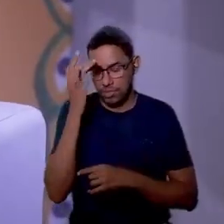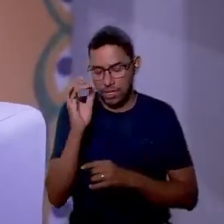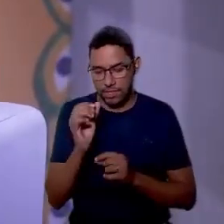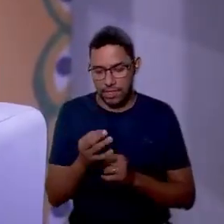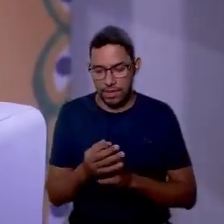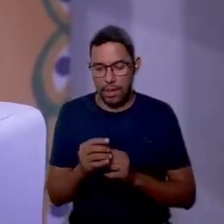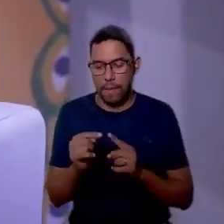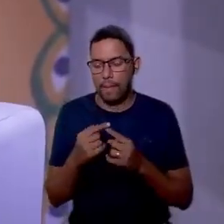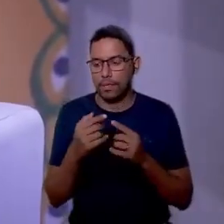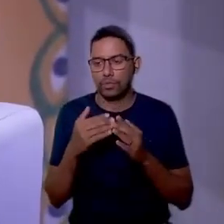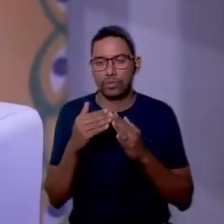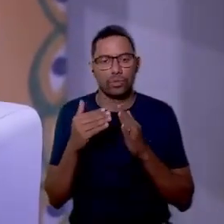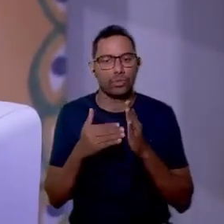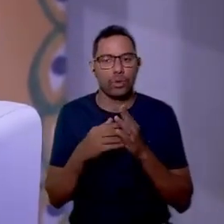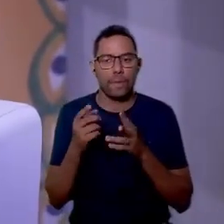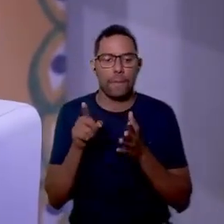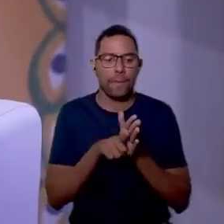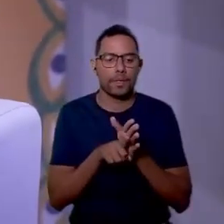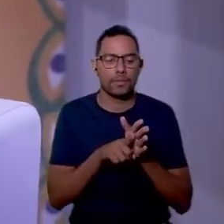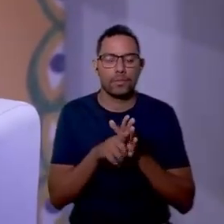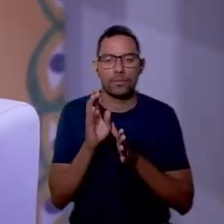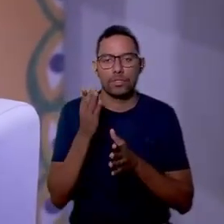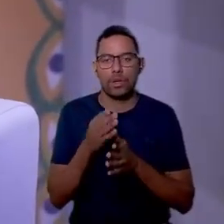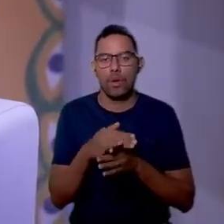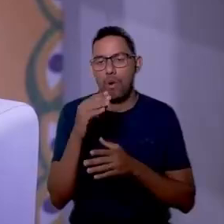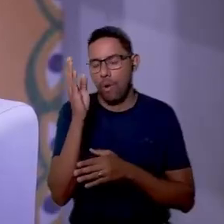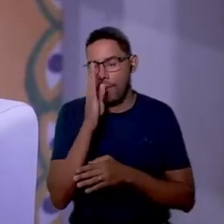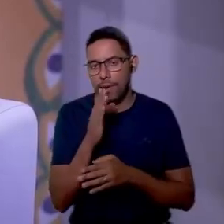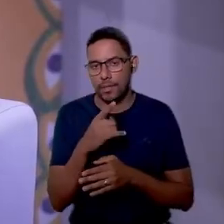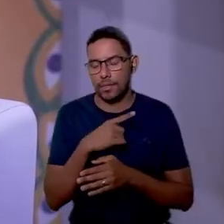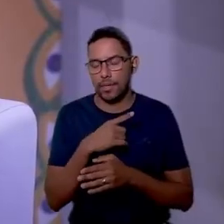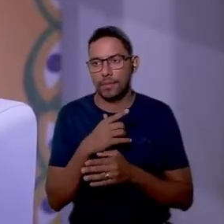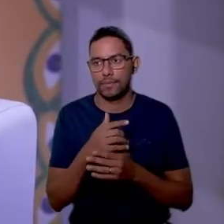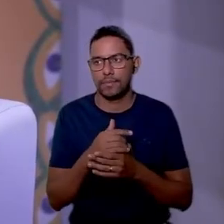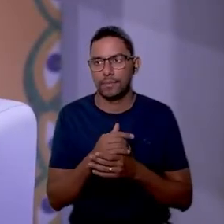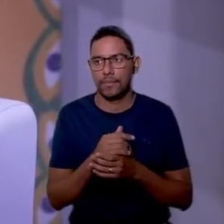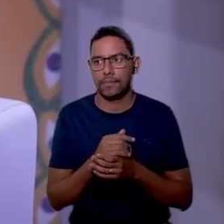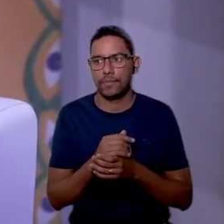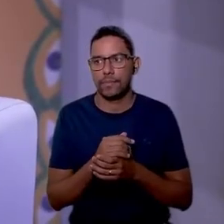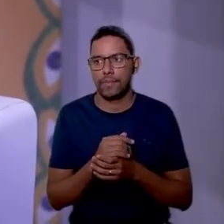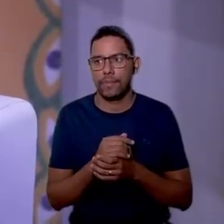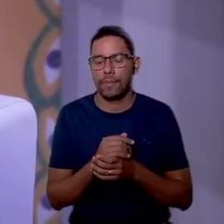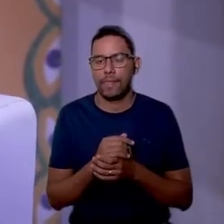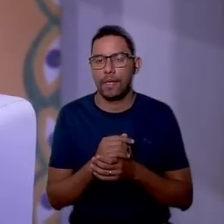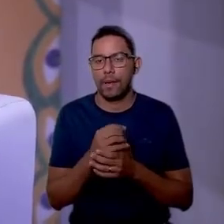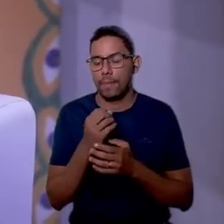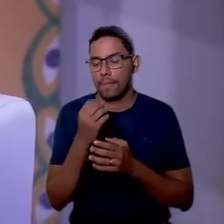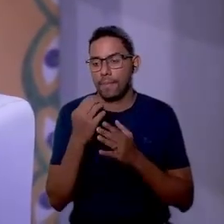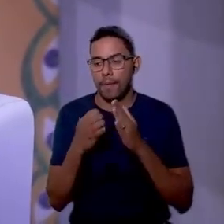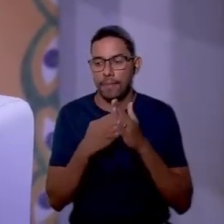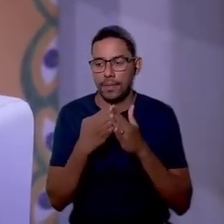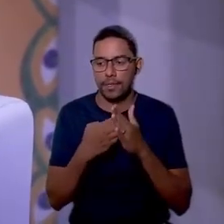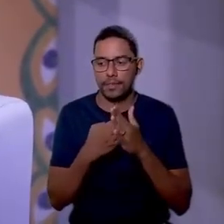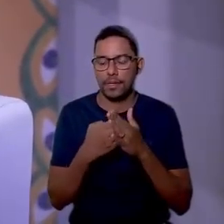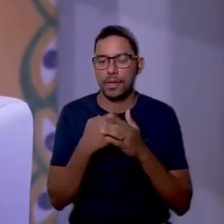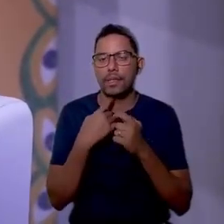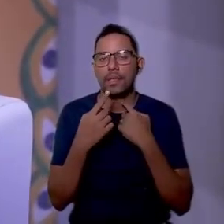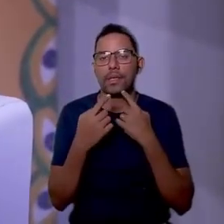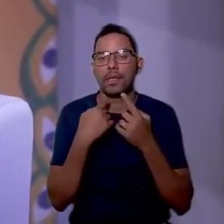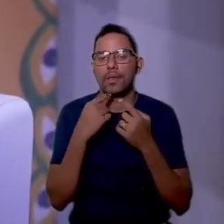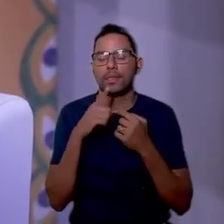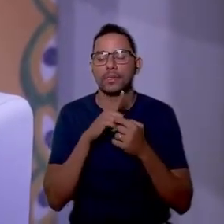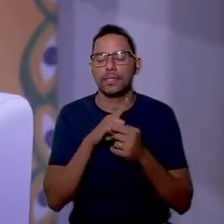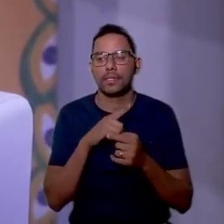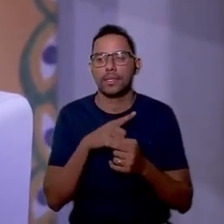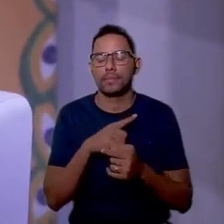absoluta. Mas, de todos que eu já pesquisei, o Brasil tem essa vantagem para a empresa que nenhum outro lugar